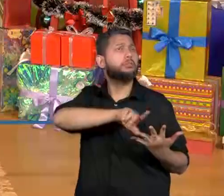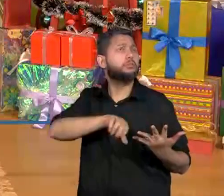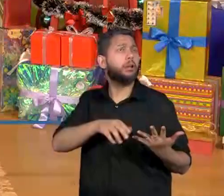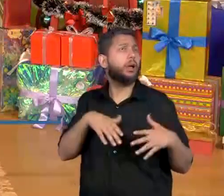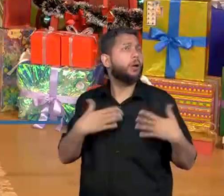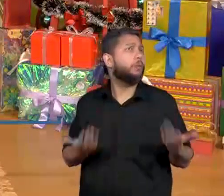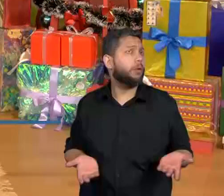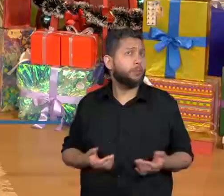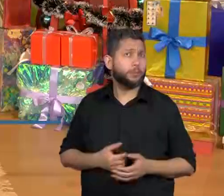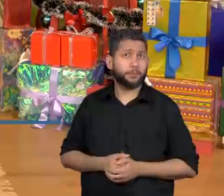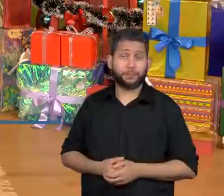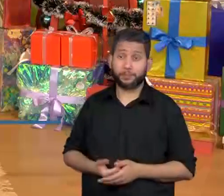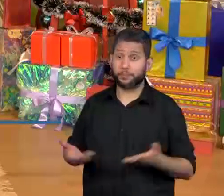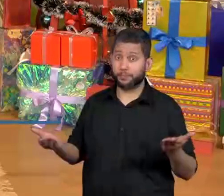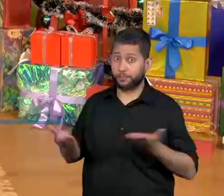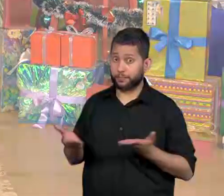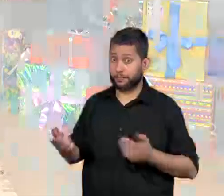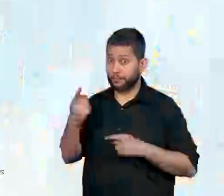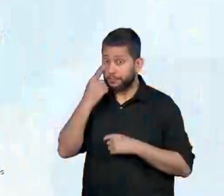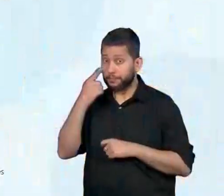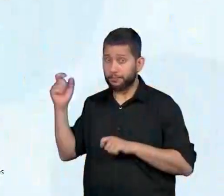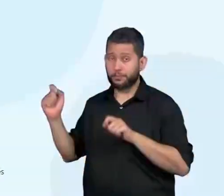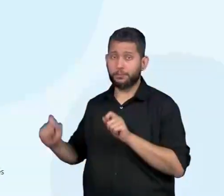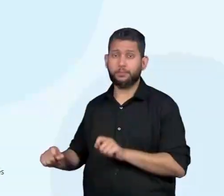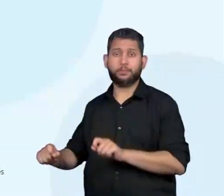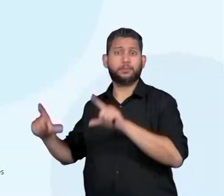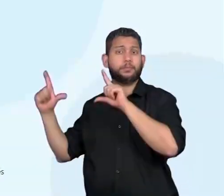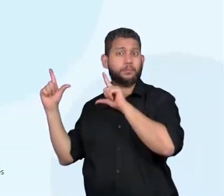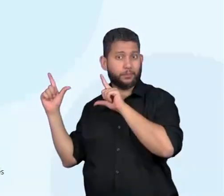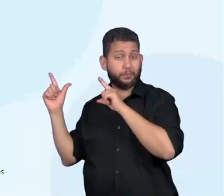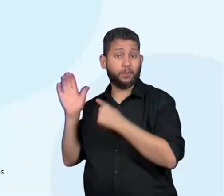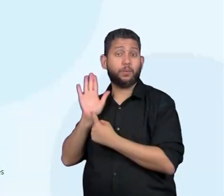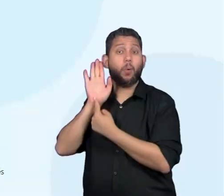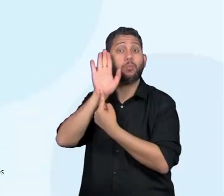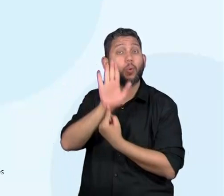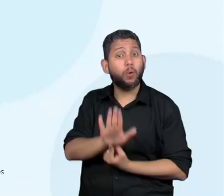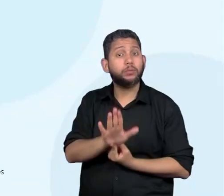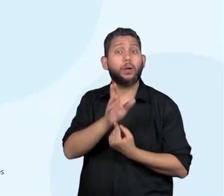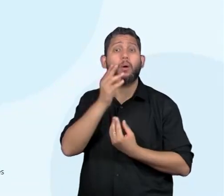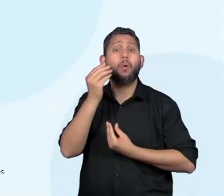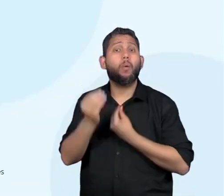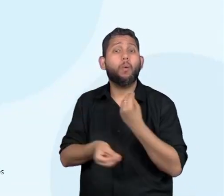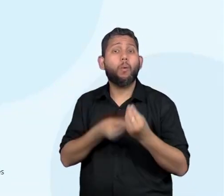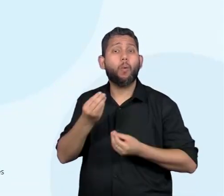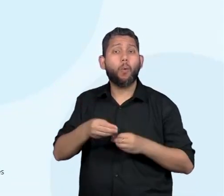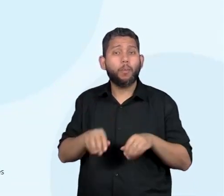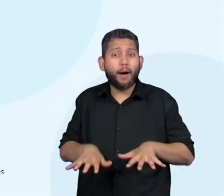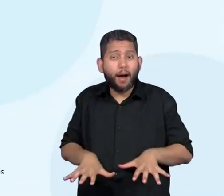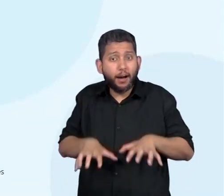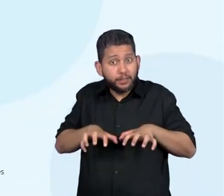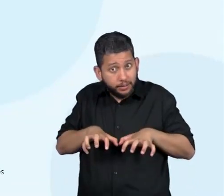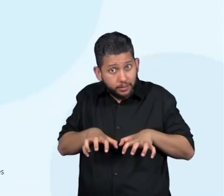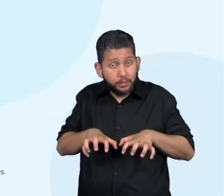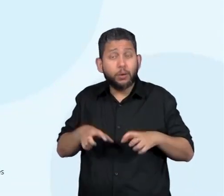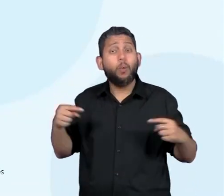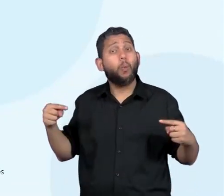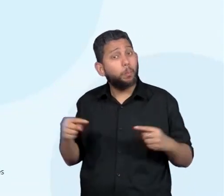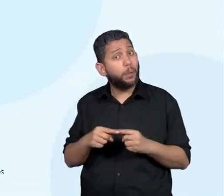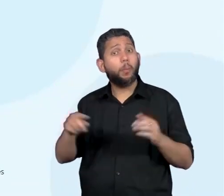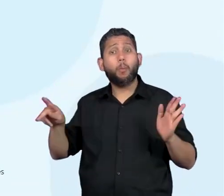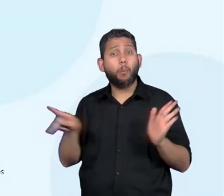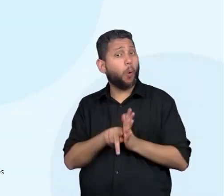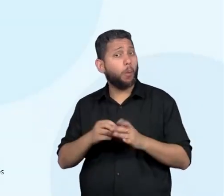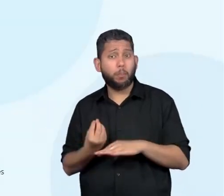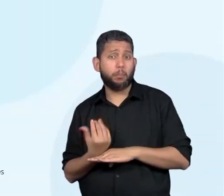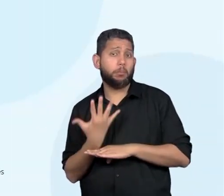Olha, Pro, nós vamos aqui para a próxima tela e vamos realmente ver aí que as raízes, elas são essas estruturas vegetais, não é?